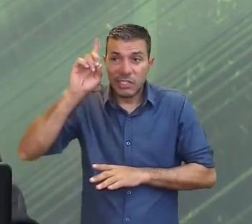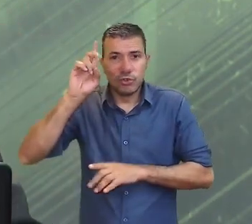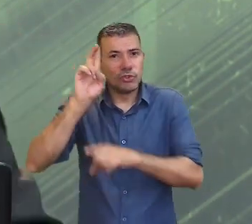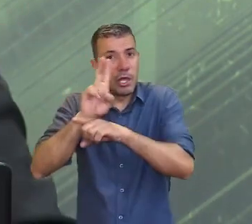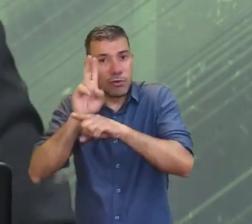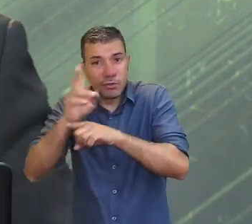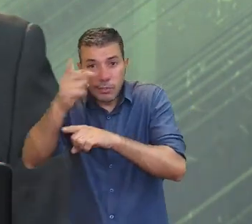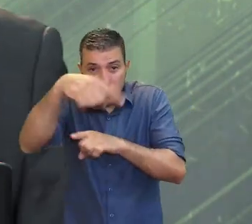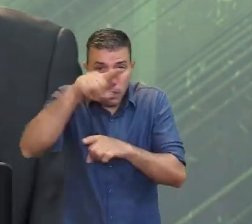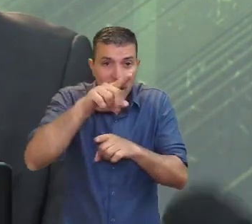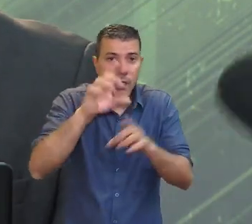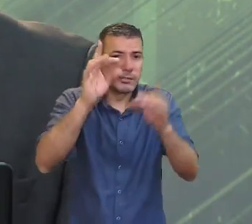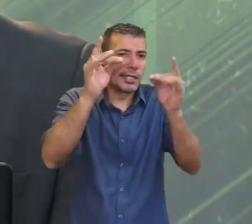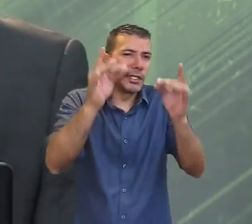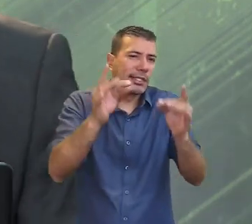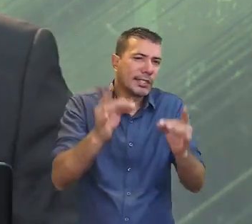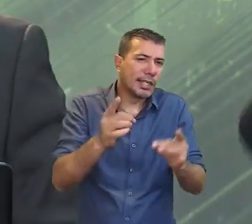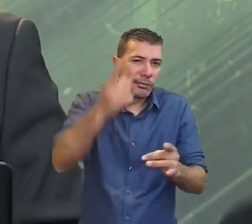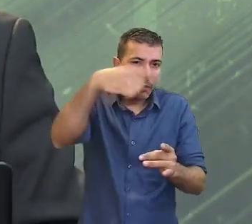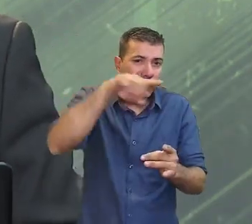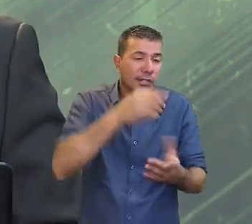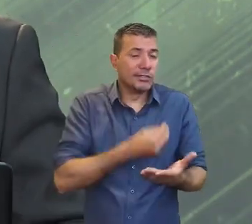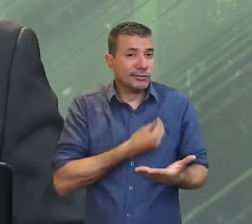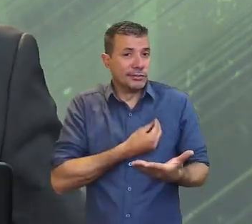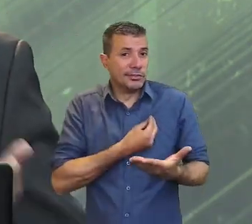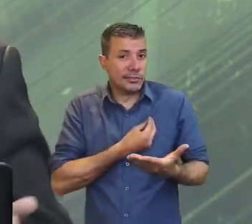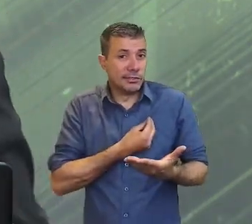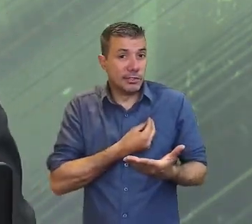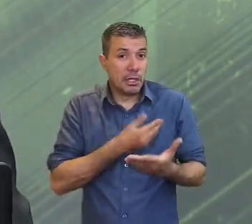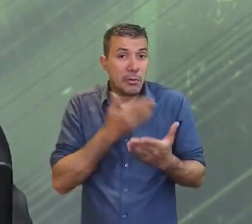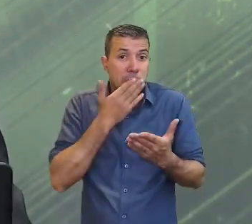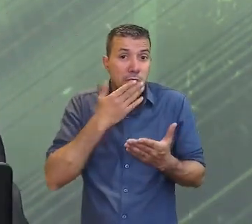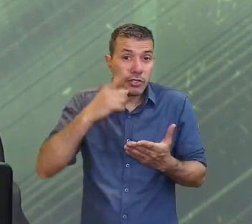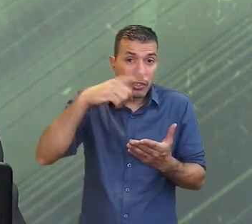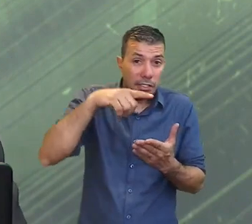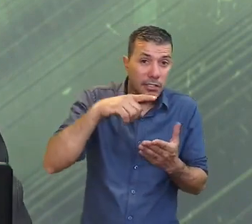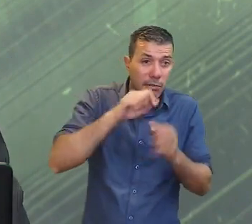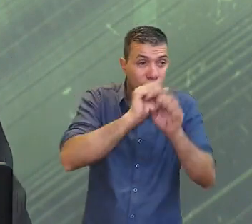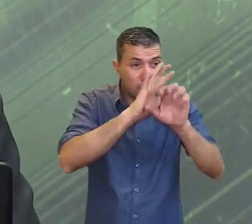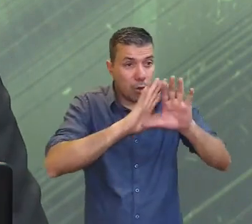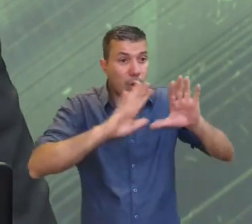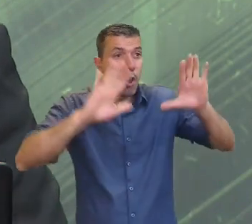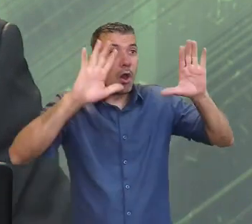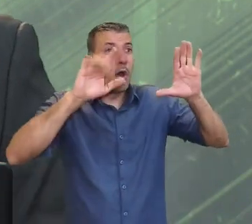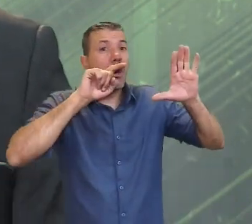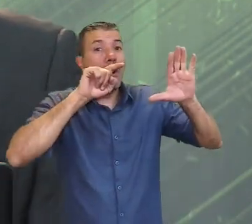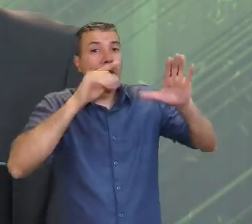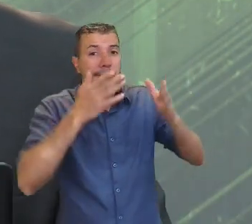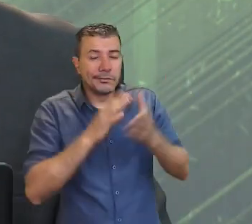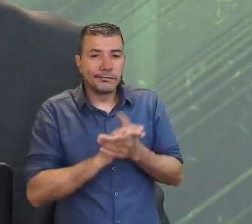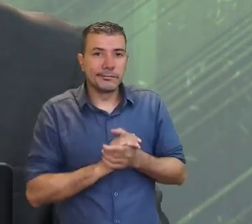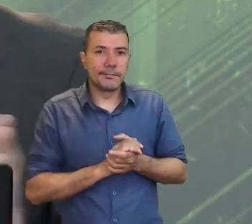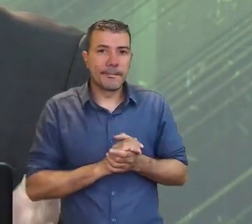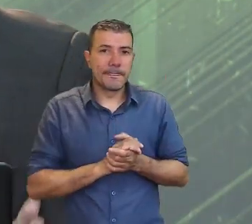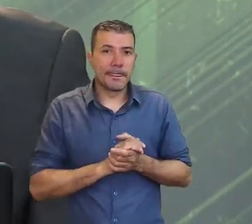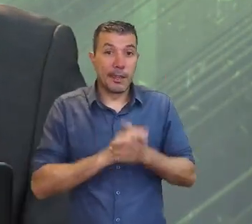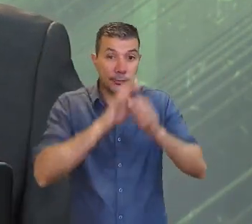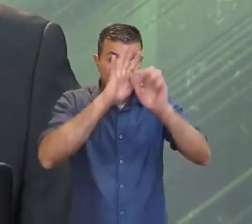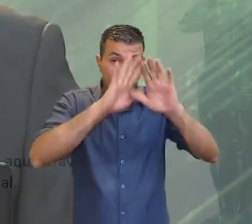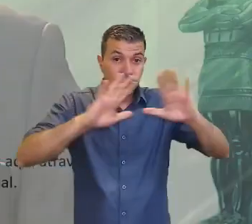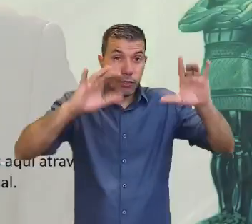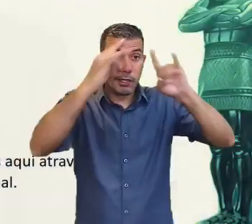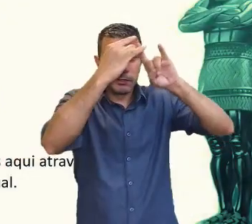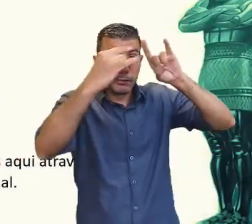Ele está cuidando de cada detalhe para cada um de nós. E eu vou pedir que se projete ali, por favor, a imagem aqui